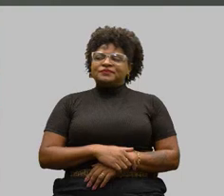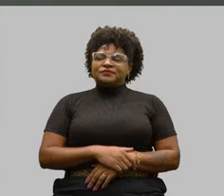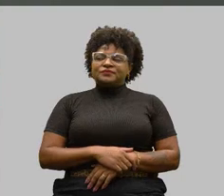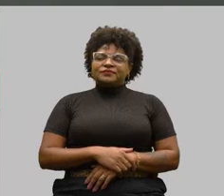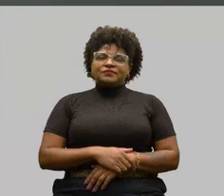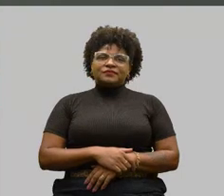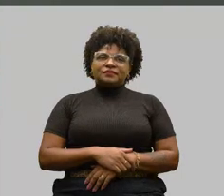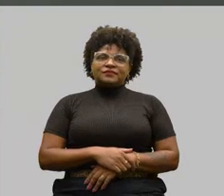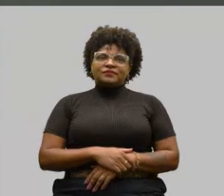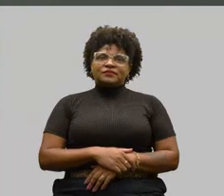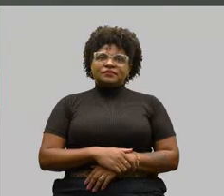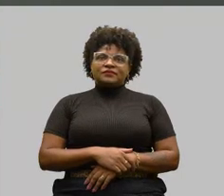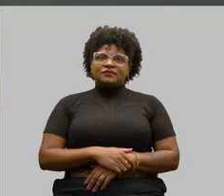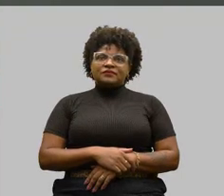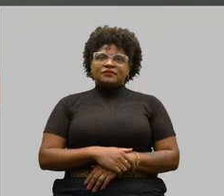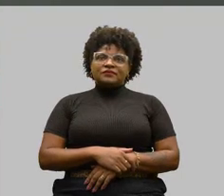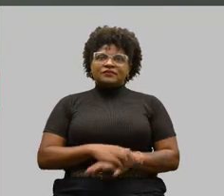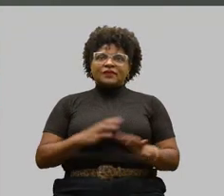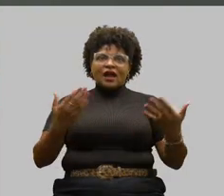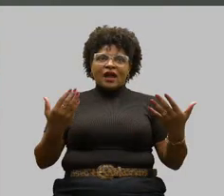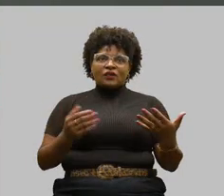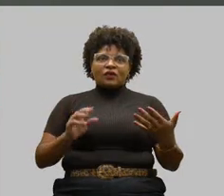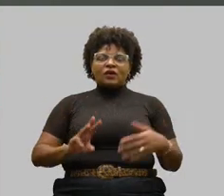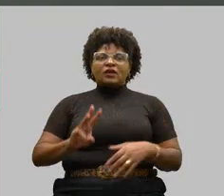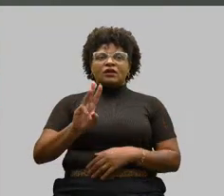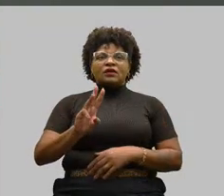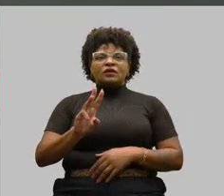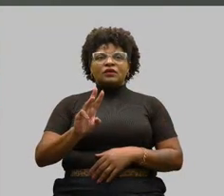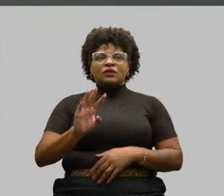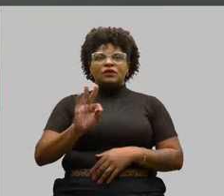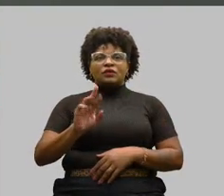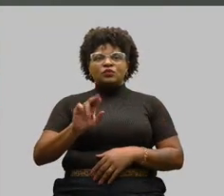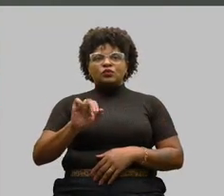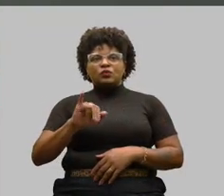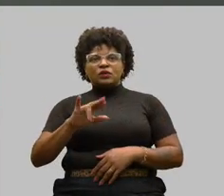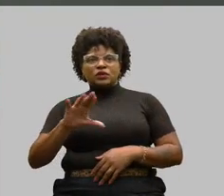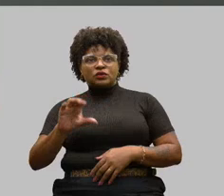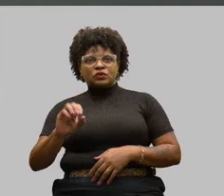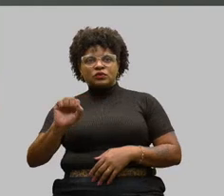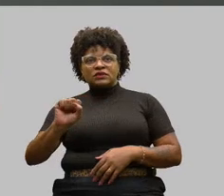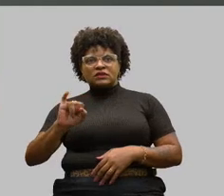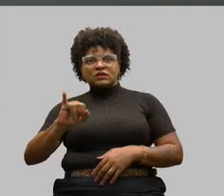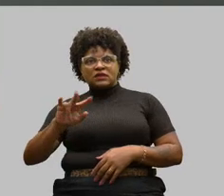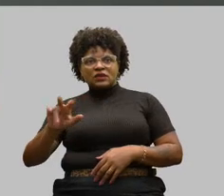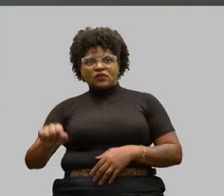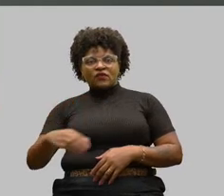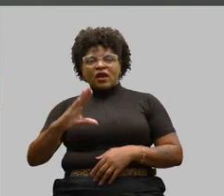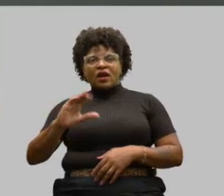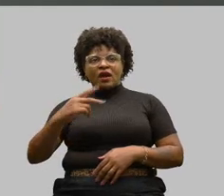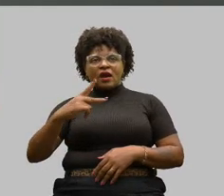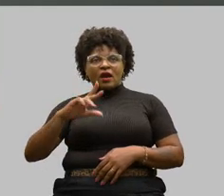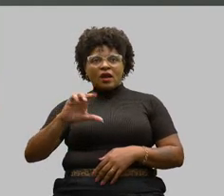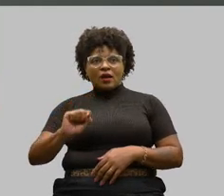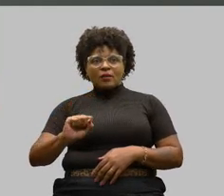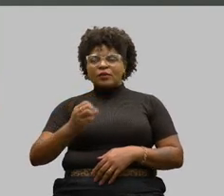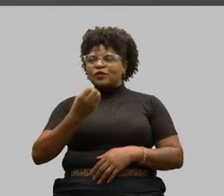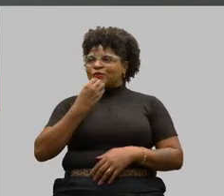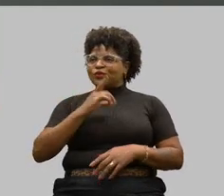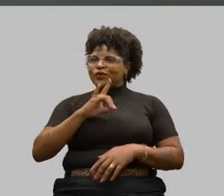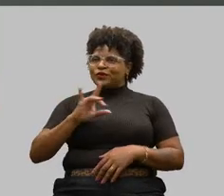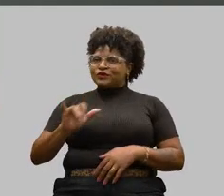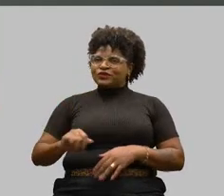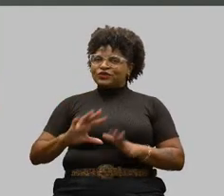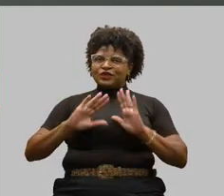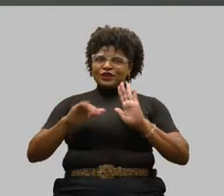a palavra do William Silva Campos Muito obrigado Presidente Bom dia a todas as pessoas que estão